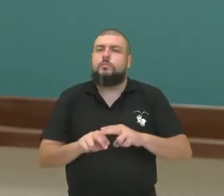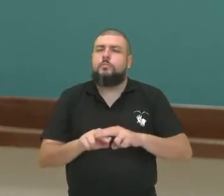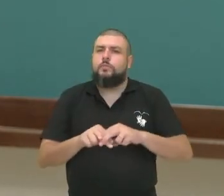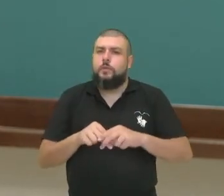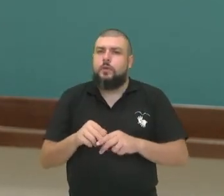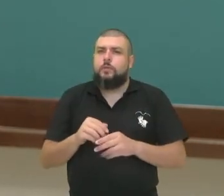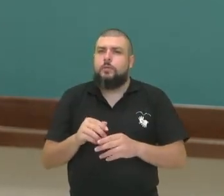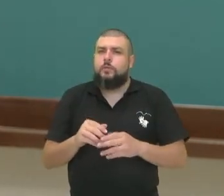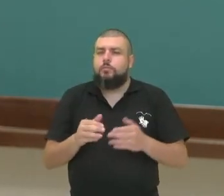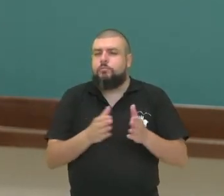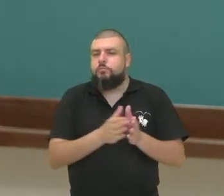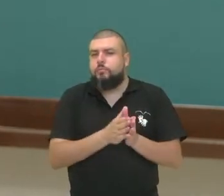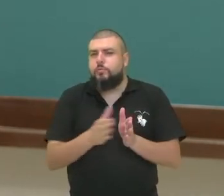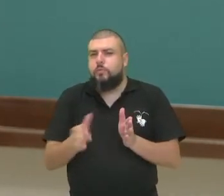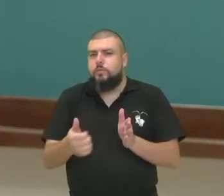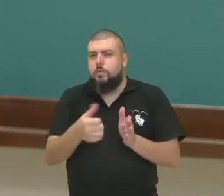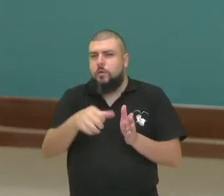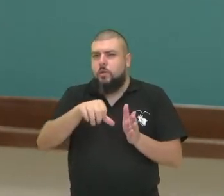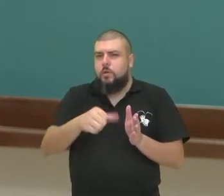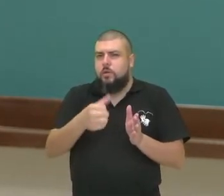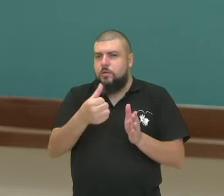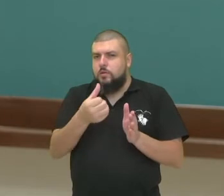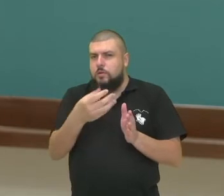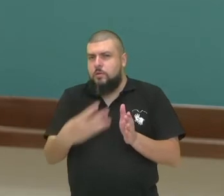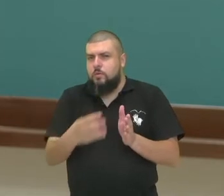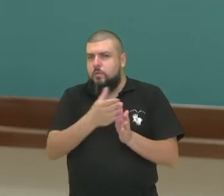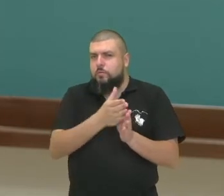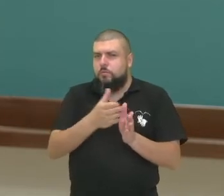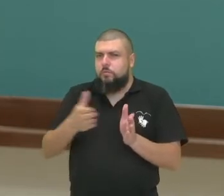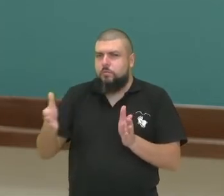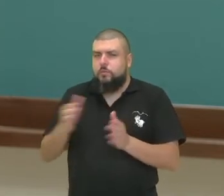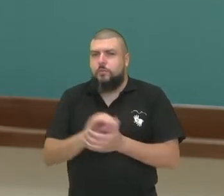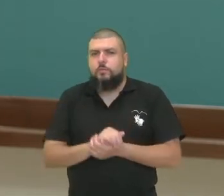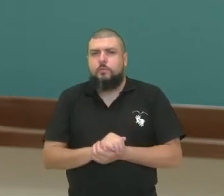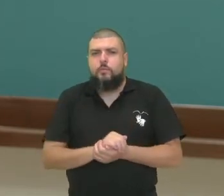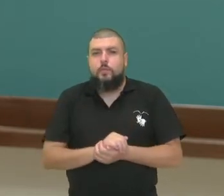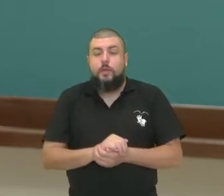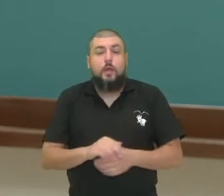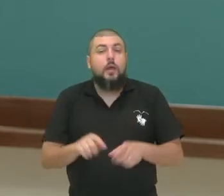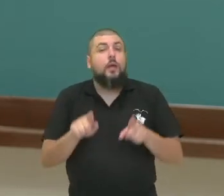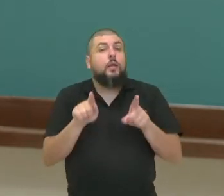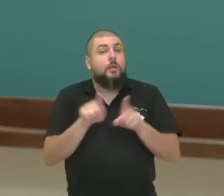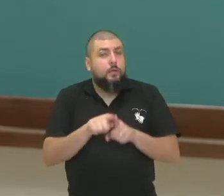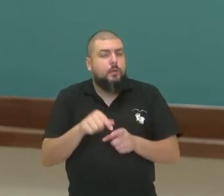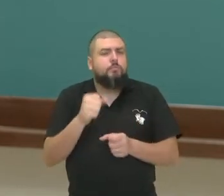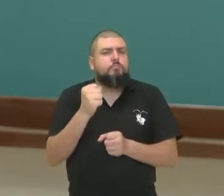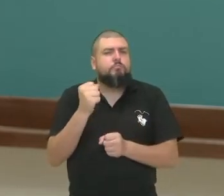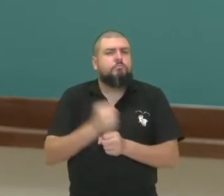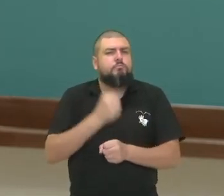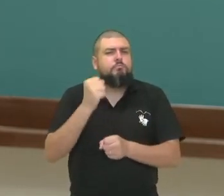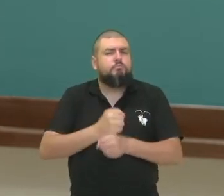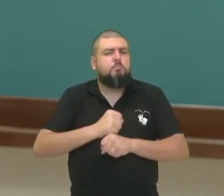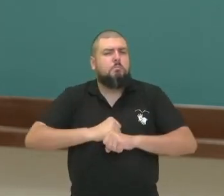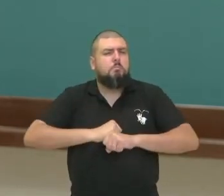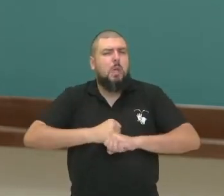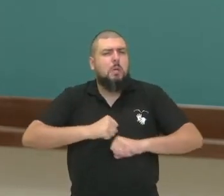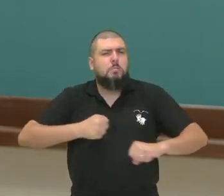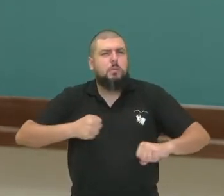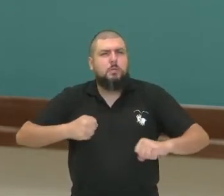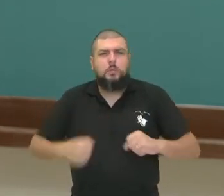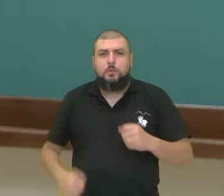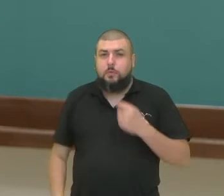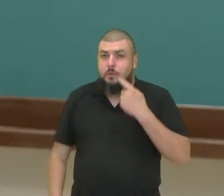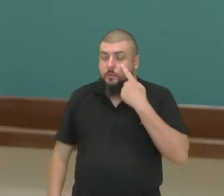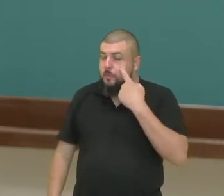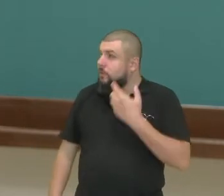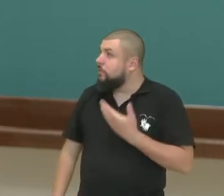ano. Isso aí vai se demonstrar também através da construção das chamadas obras faraônicas. À esquerda aqui nós temos a ponte